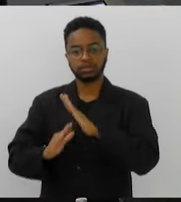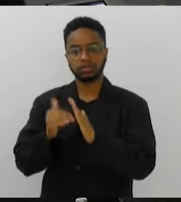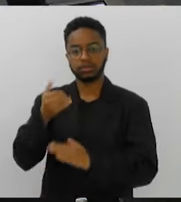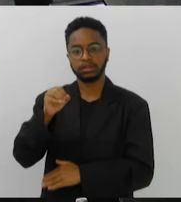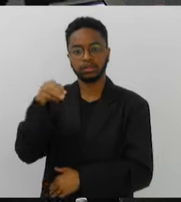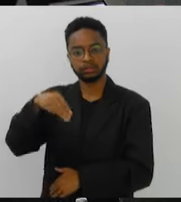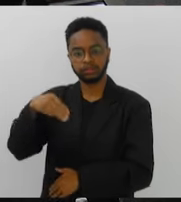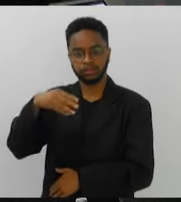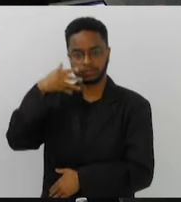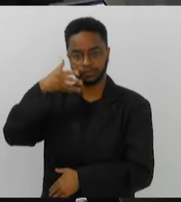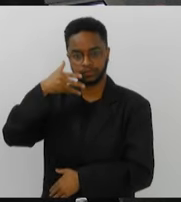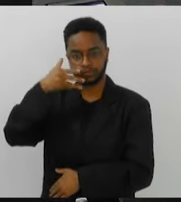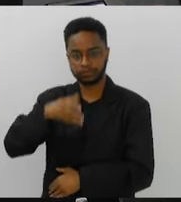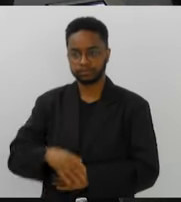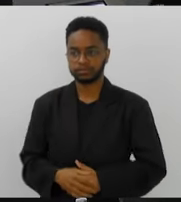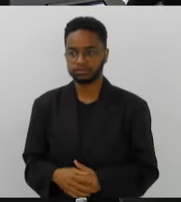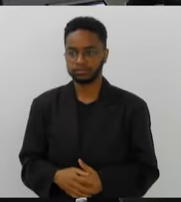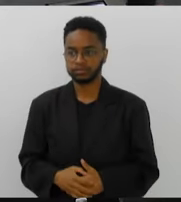minutos.